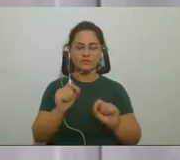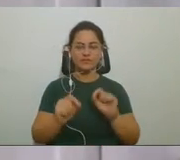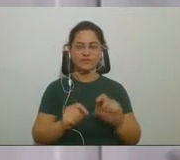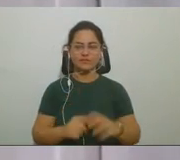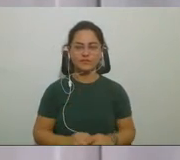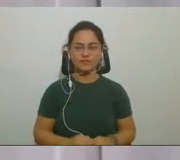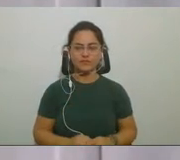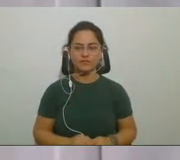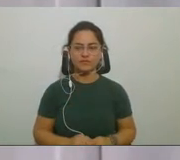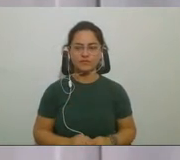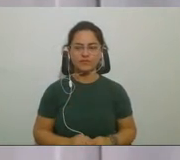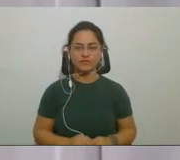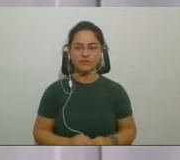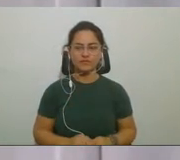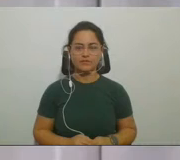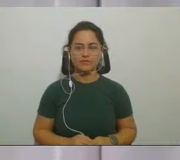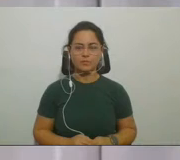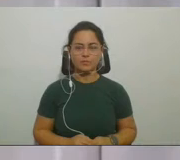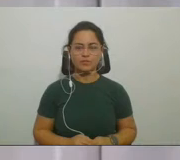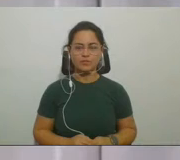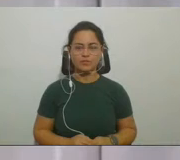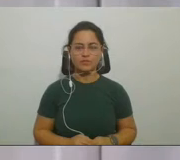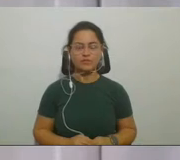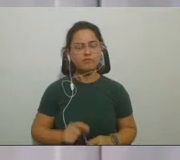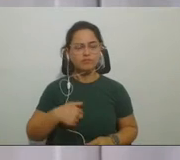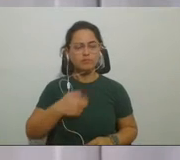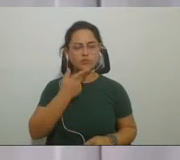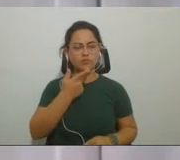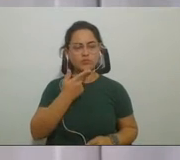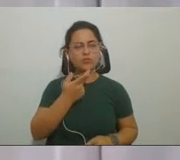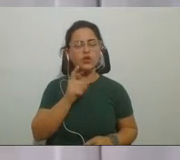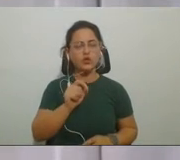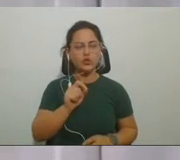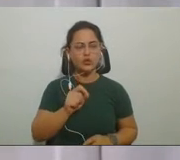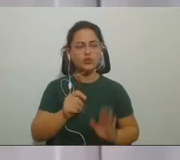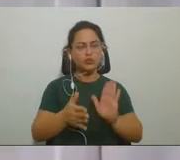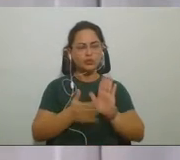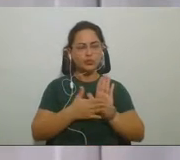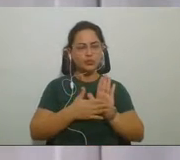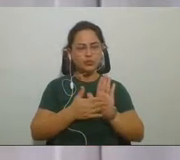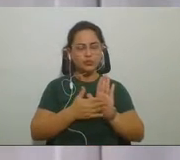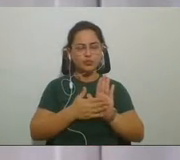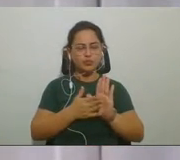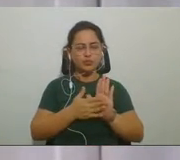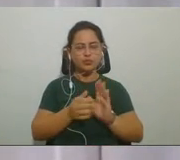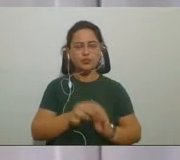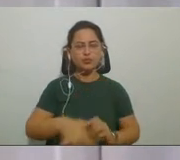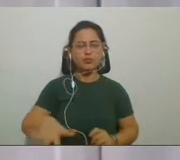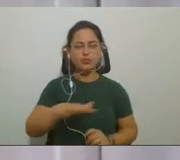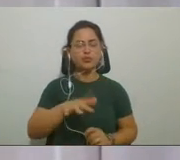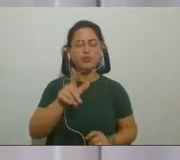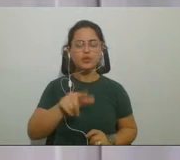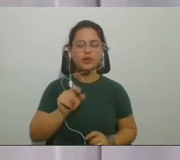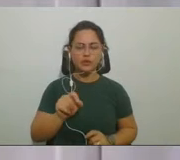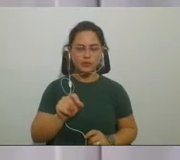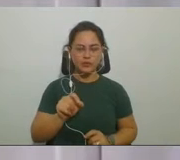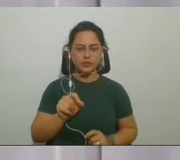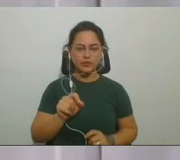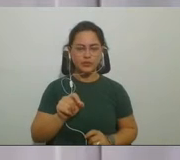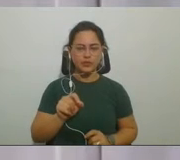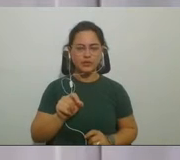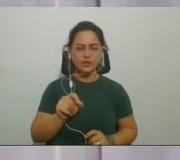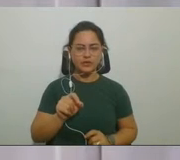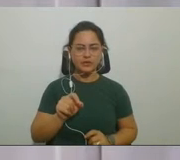de algo que insisto em propor no lugar de populismo, que seria progressismos, em todo